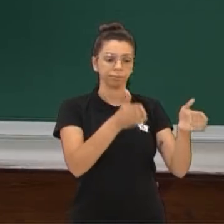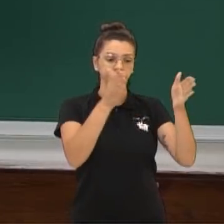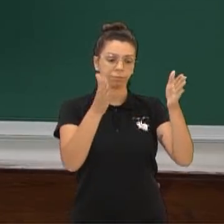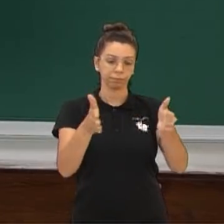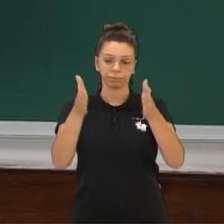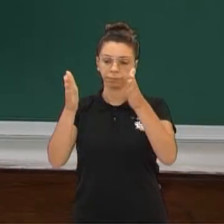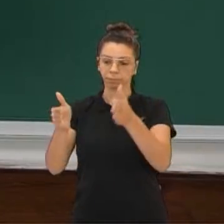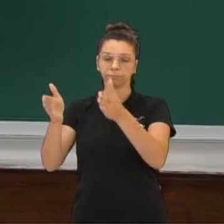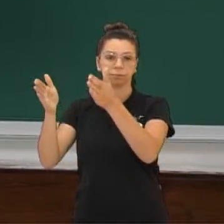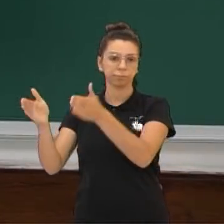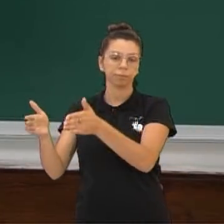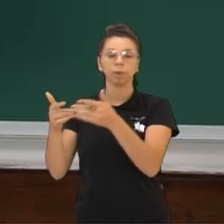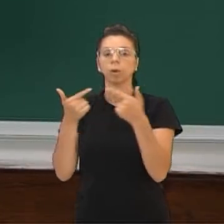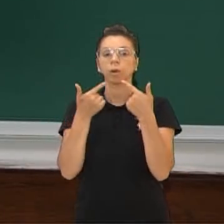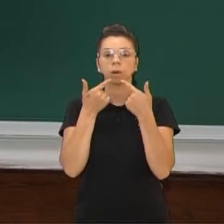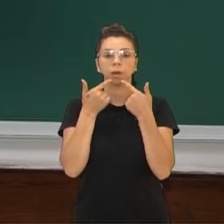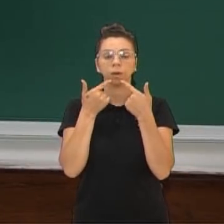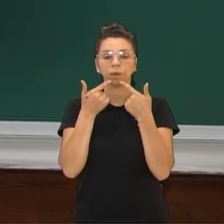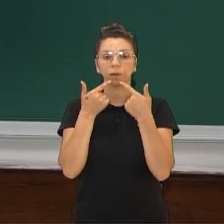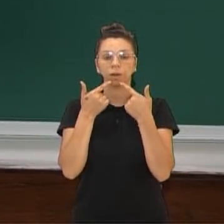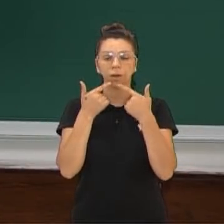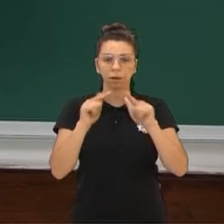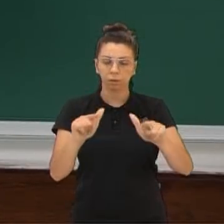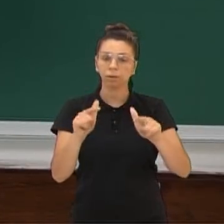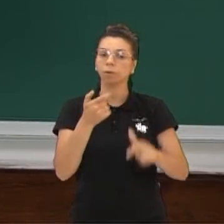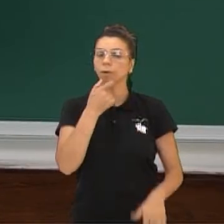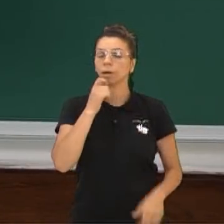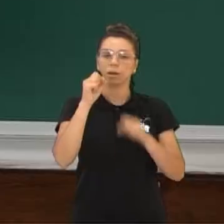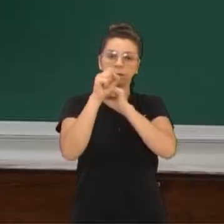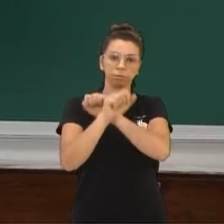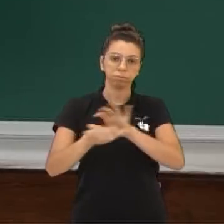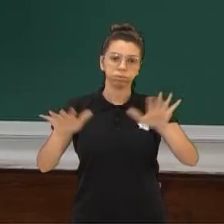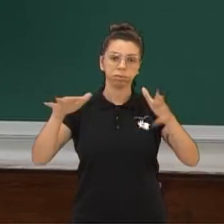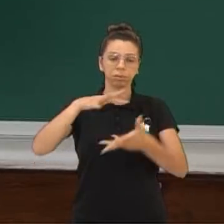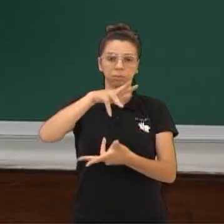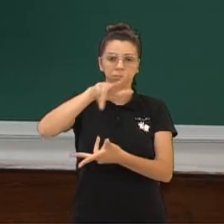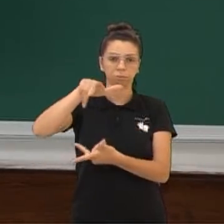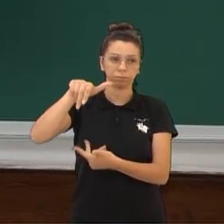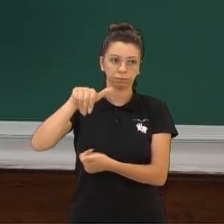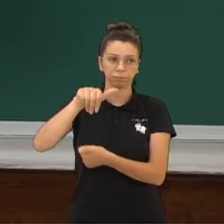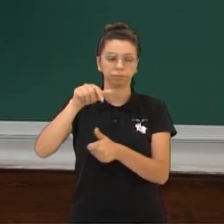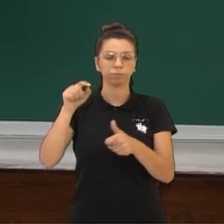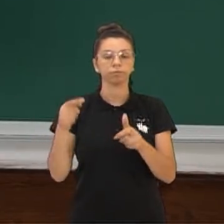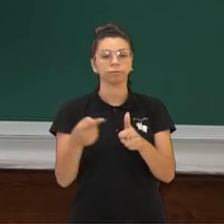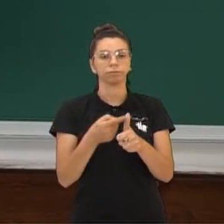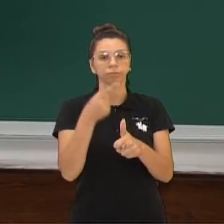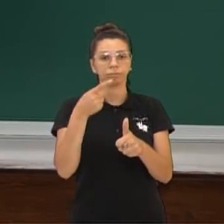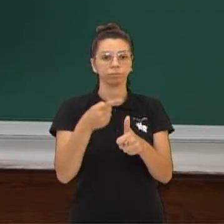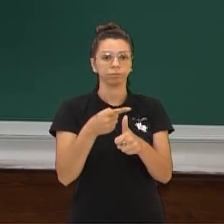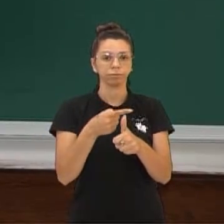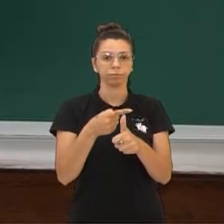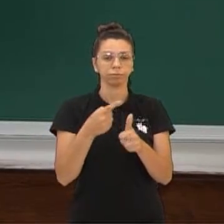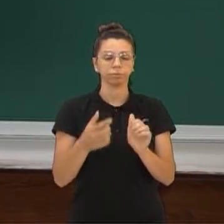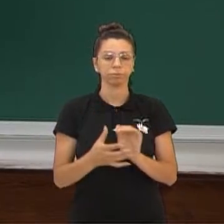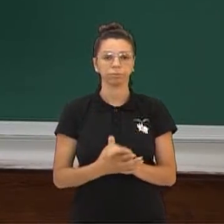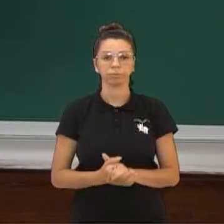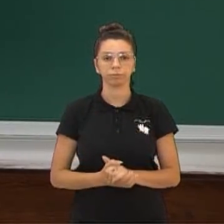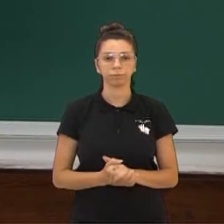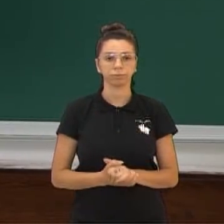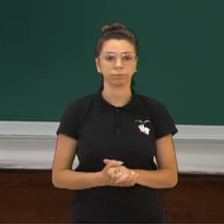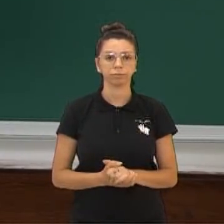que fizeram com que o inglês se espalhasse mundialmente. Number one, British colonialism from